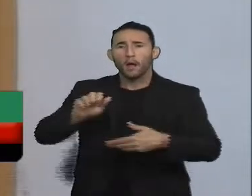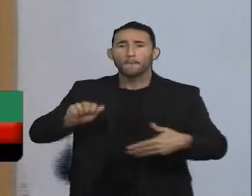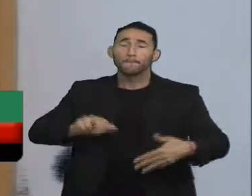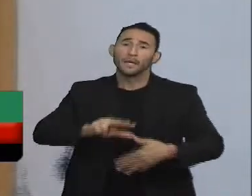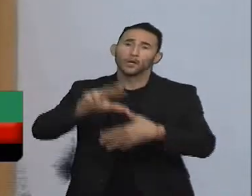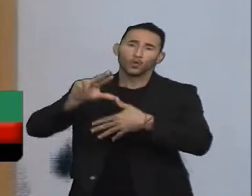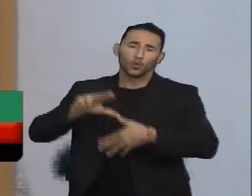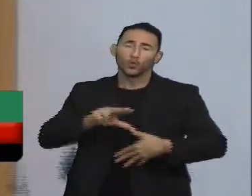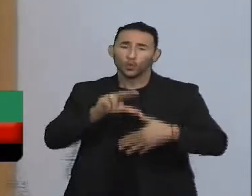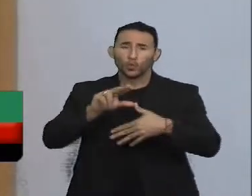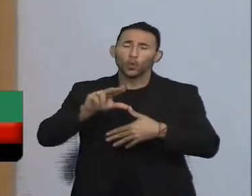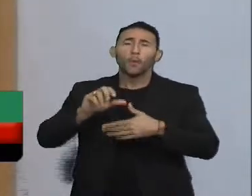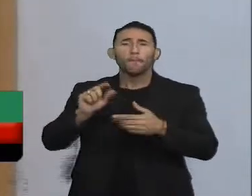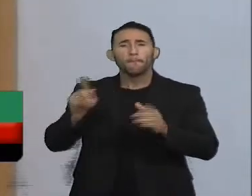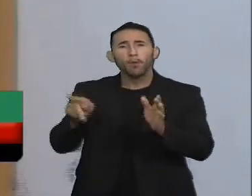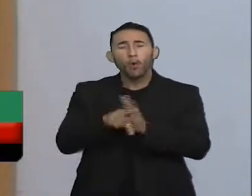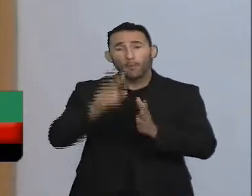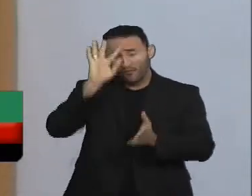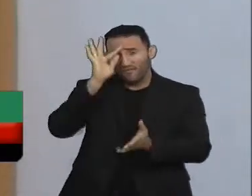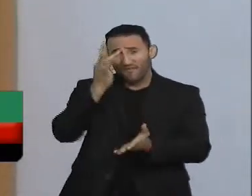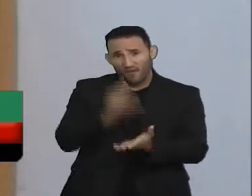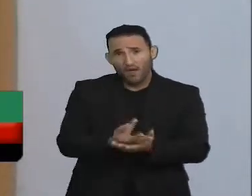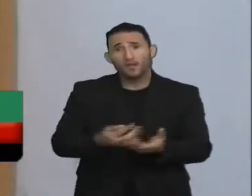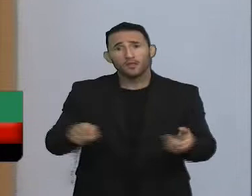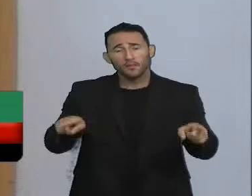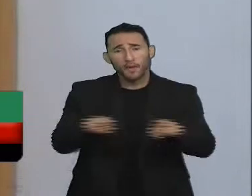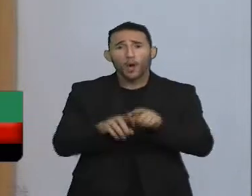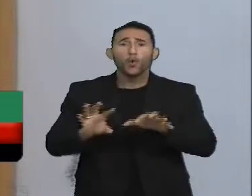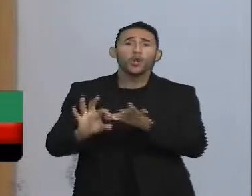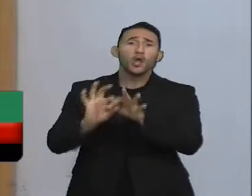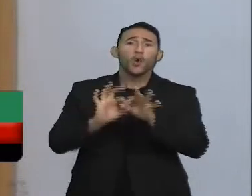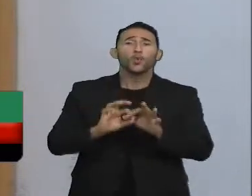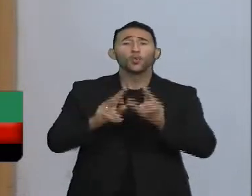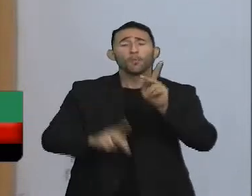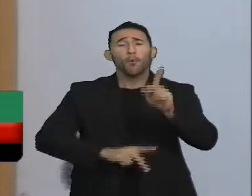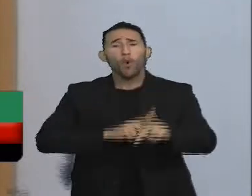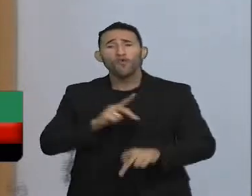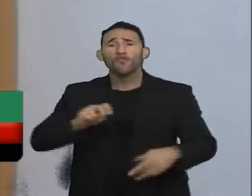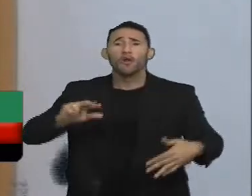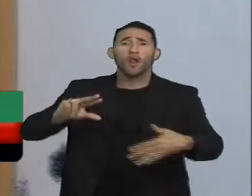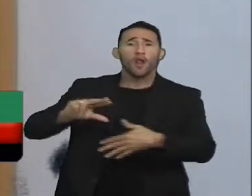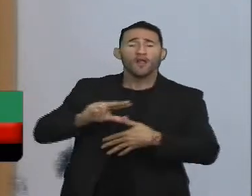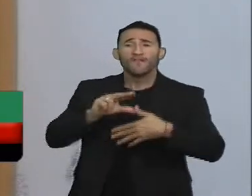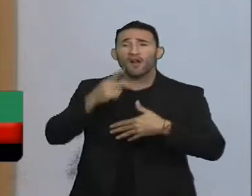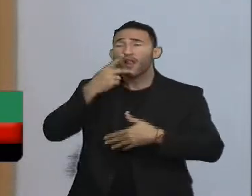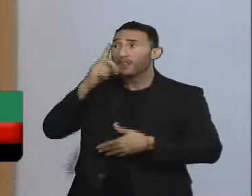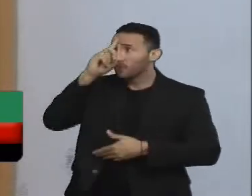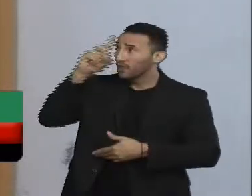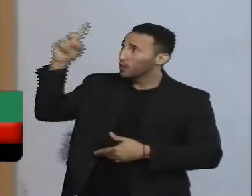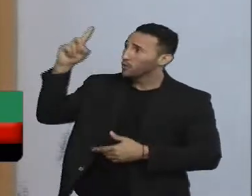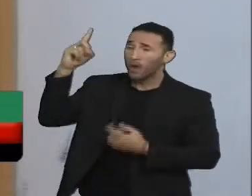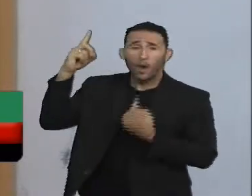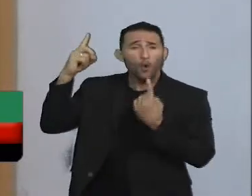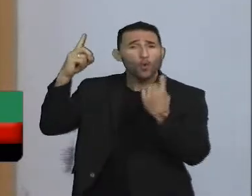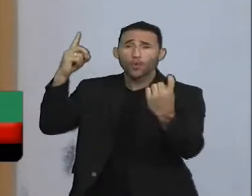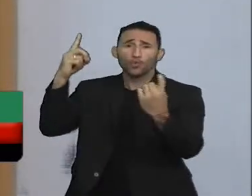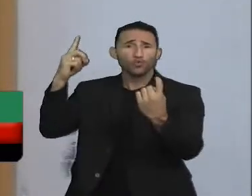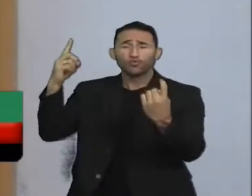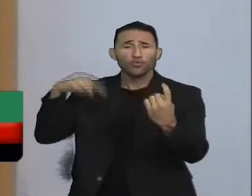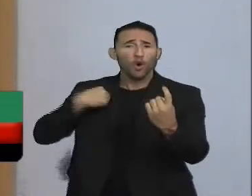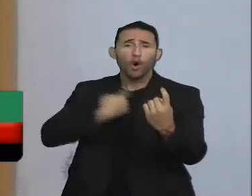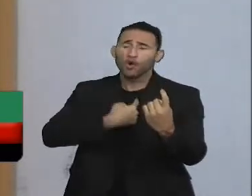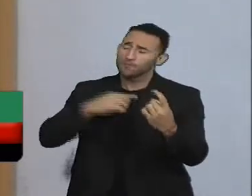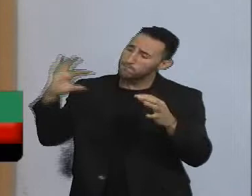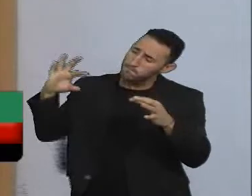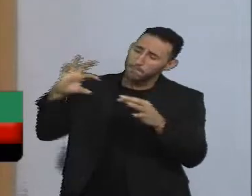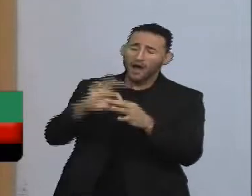né? Através da união dos povos latino-americanos, para dizer que nosso Deus é um só, que nós estamos ligados por